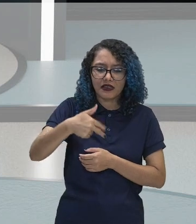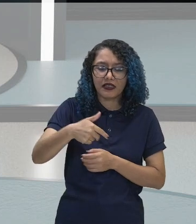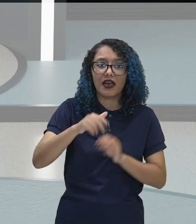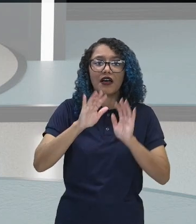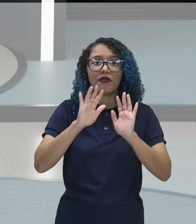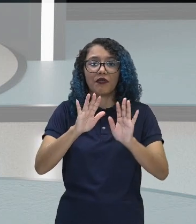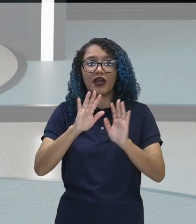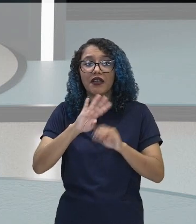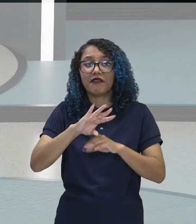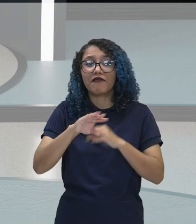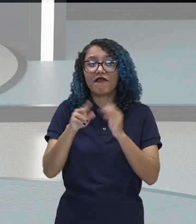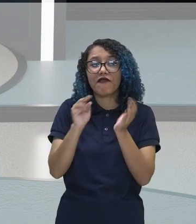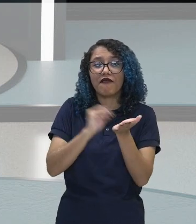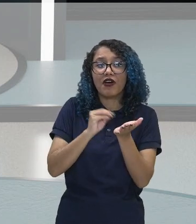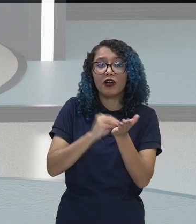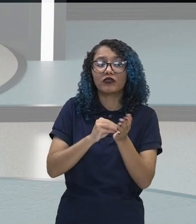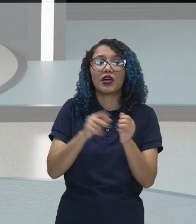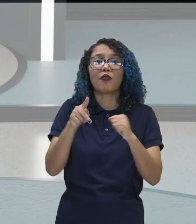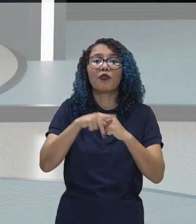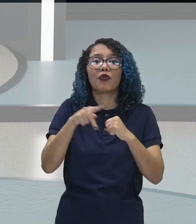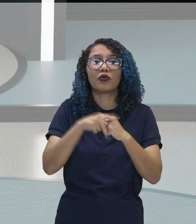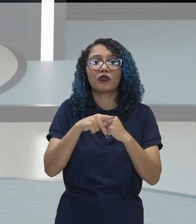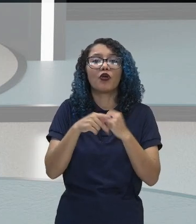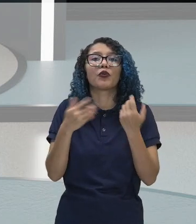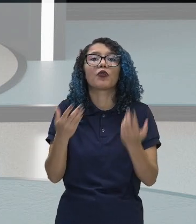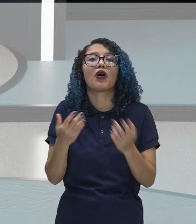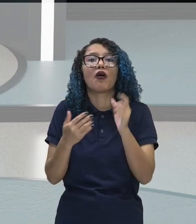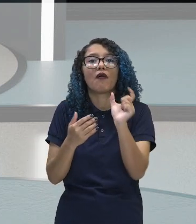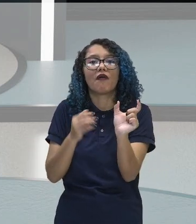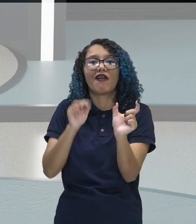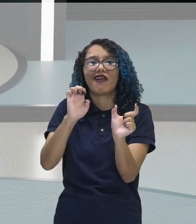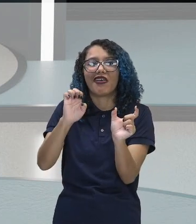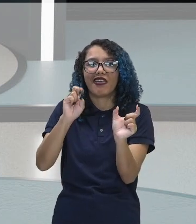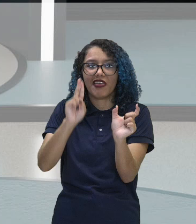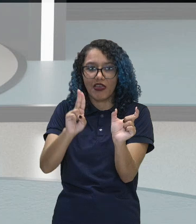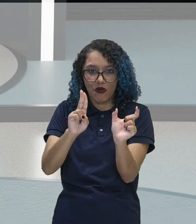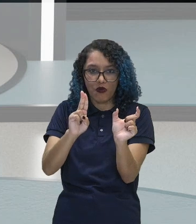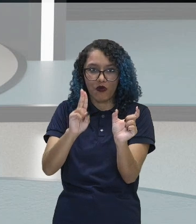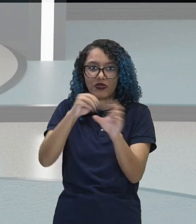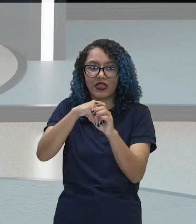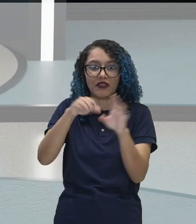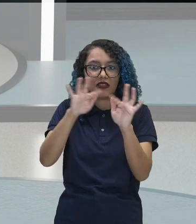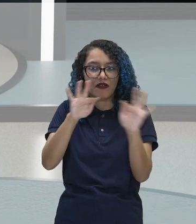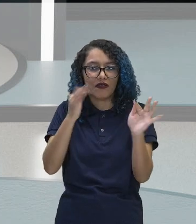aí o pronome. Eu comi no restaurante da minha avó na